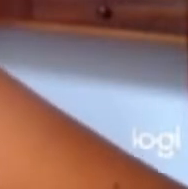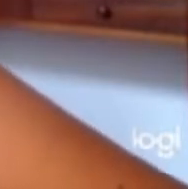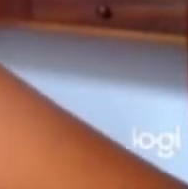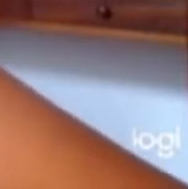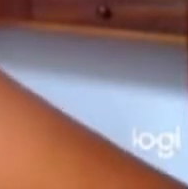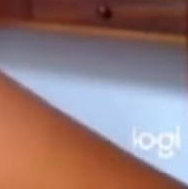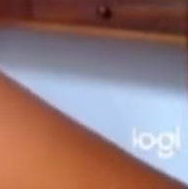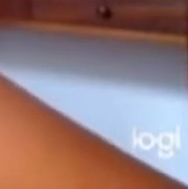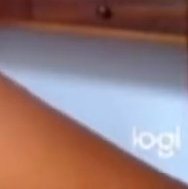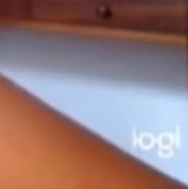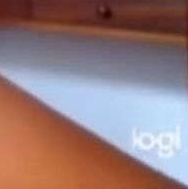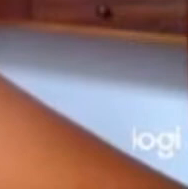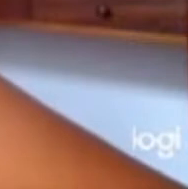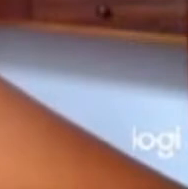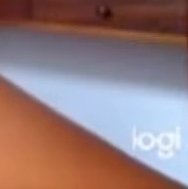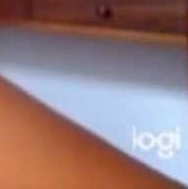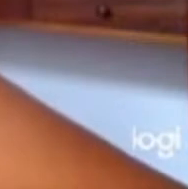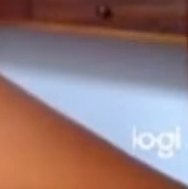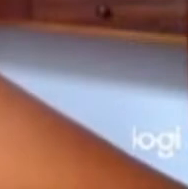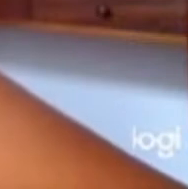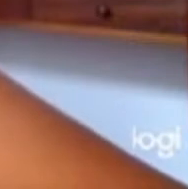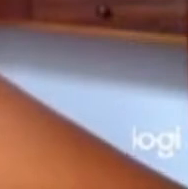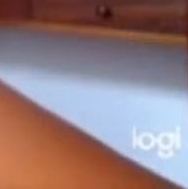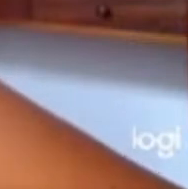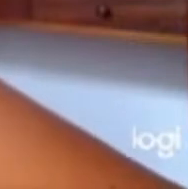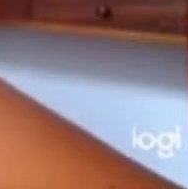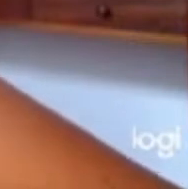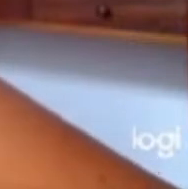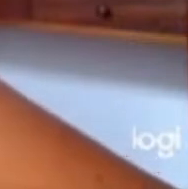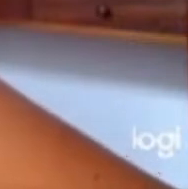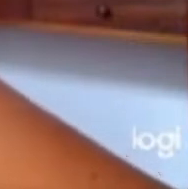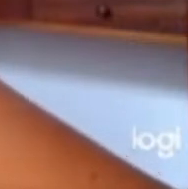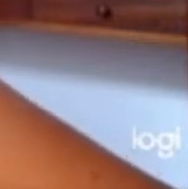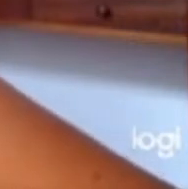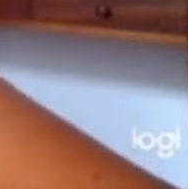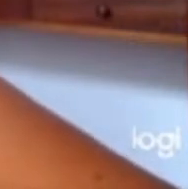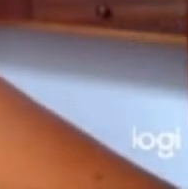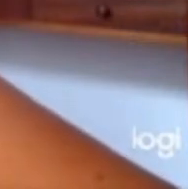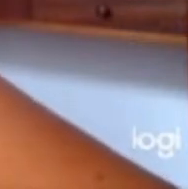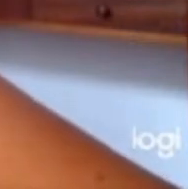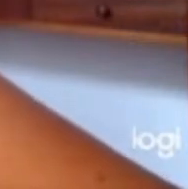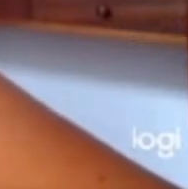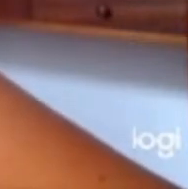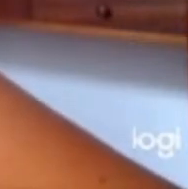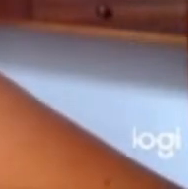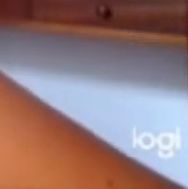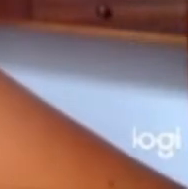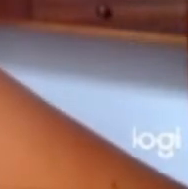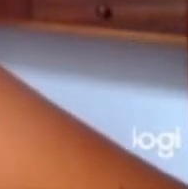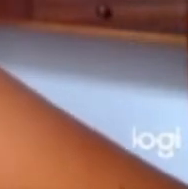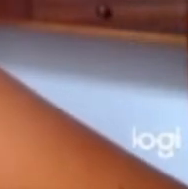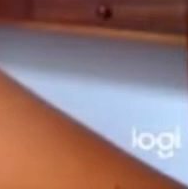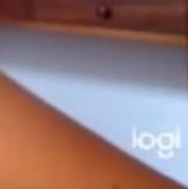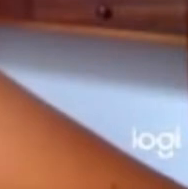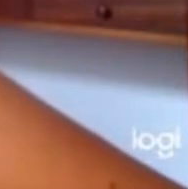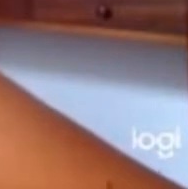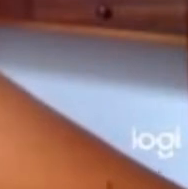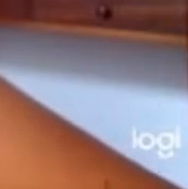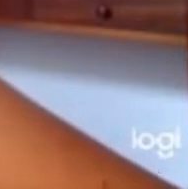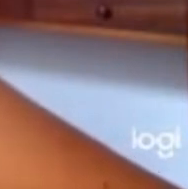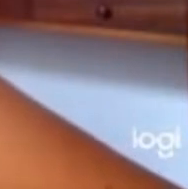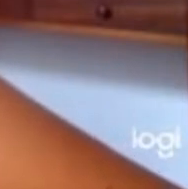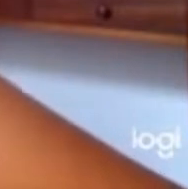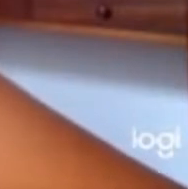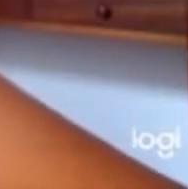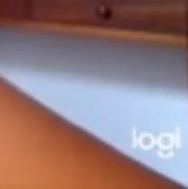de programas educativos com a sociedade, né? Então, eu tenho feito sempre, em várias peças